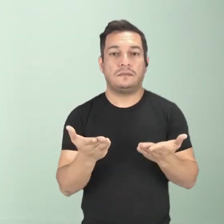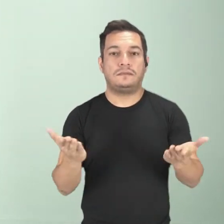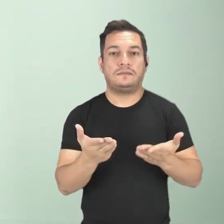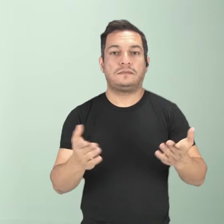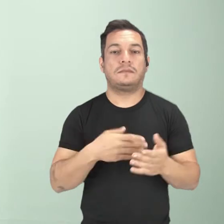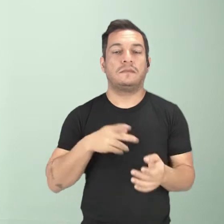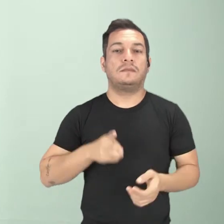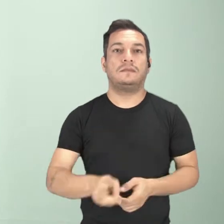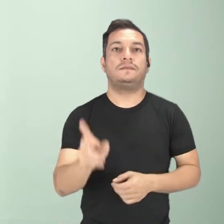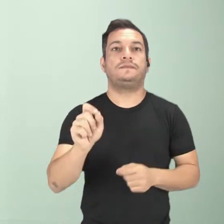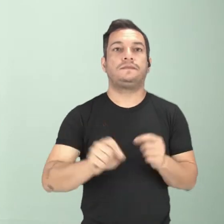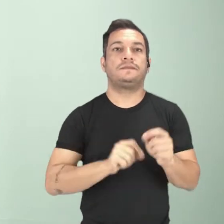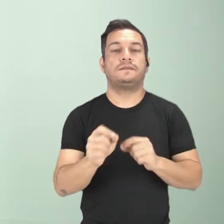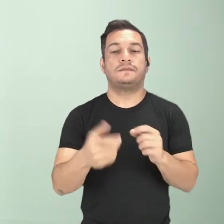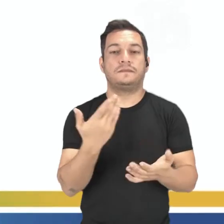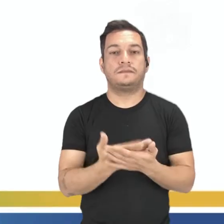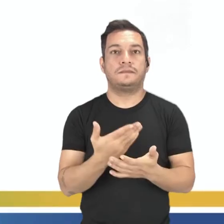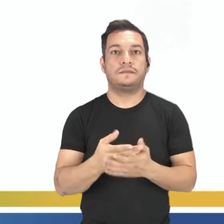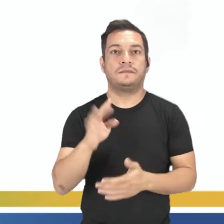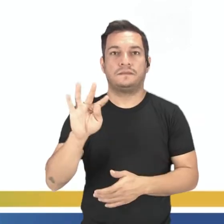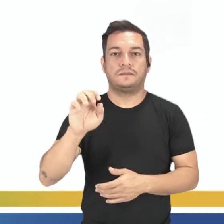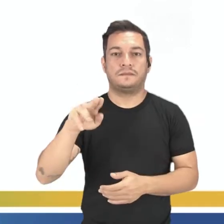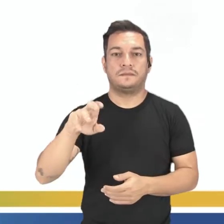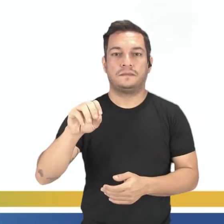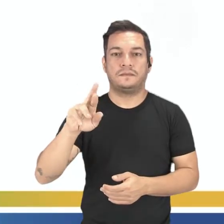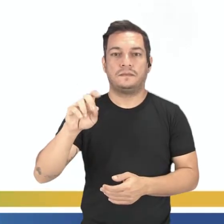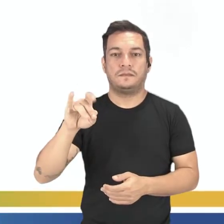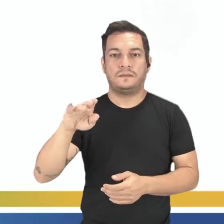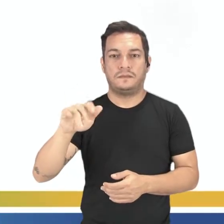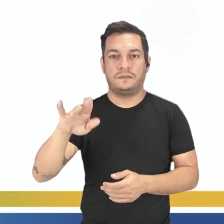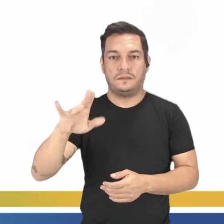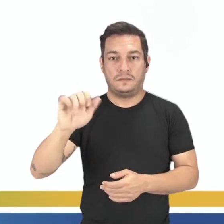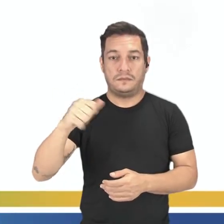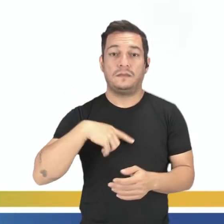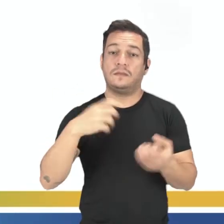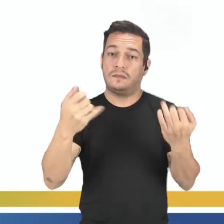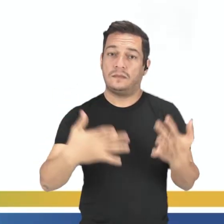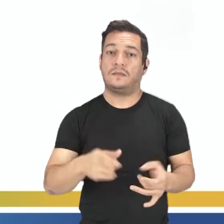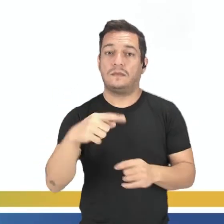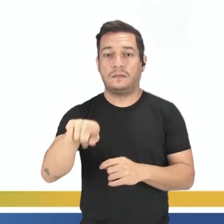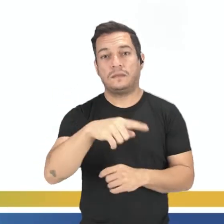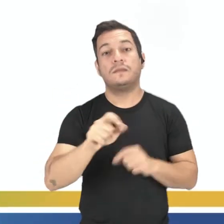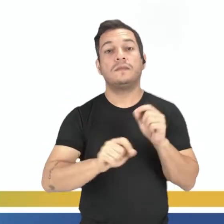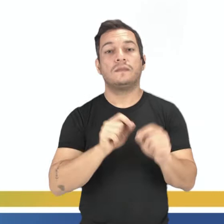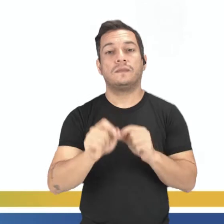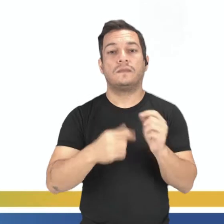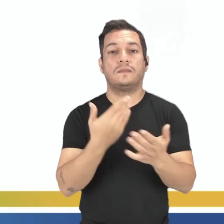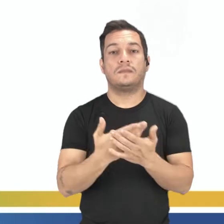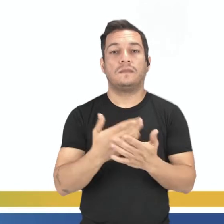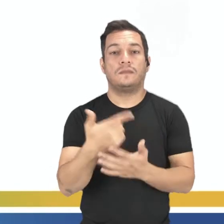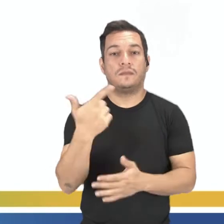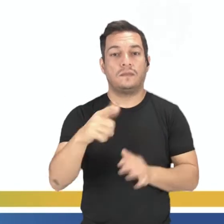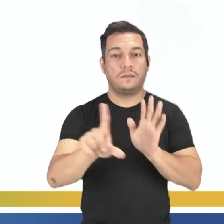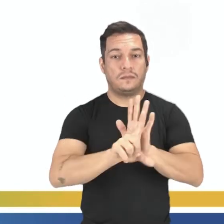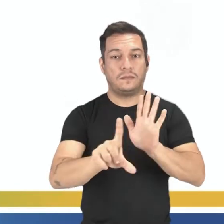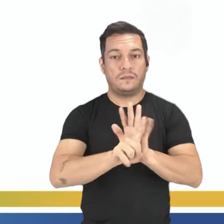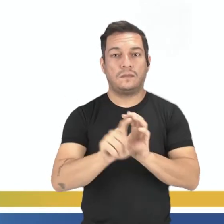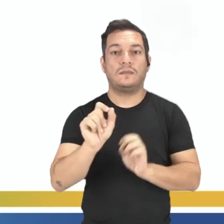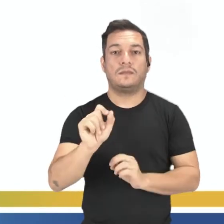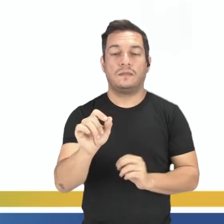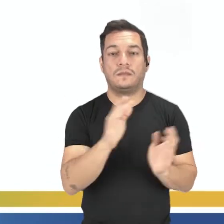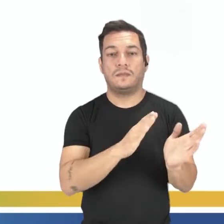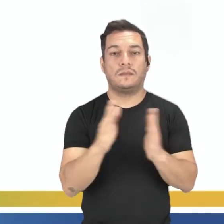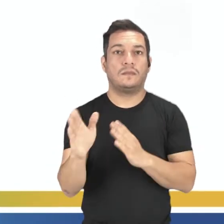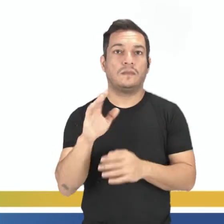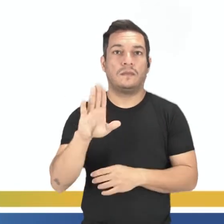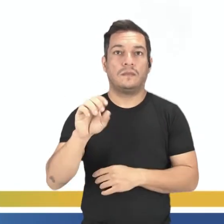vamos dar continuidade então ao estudo da termodinâmica. E hoje eu quero abordar aí com vocês o estudo da segunda lei e o ciclo